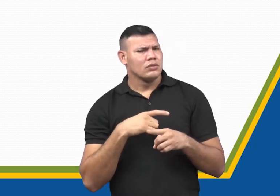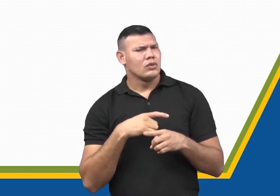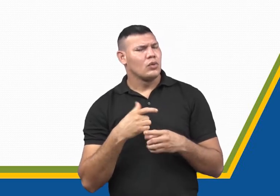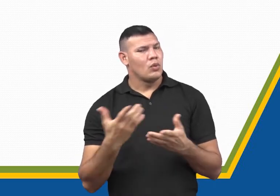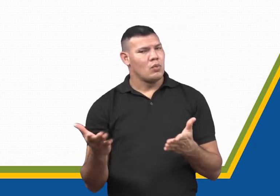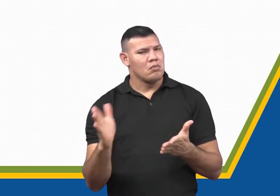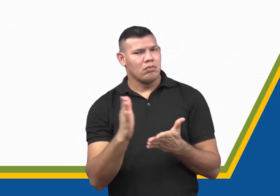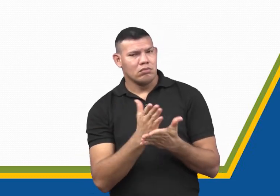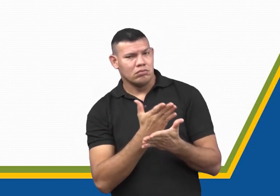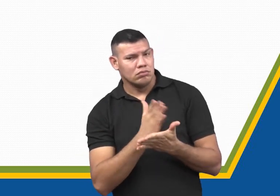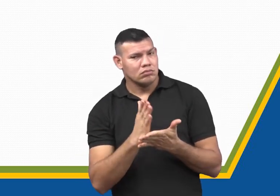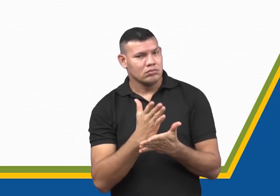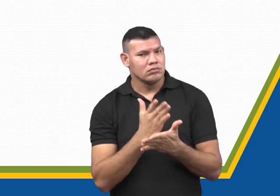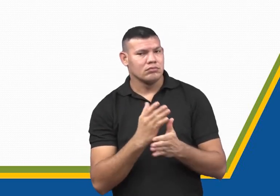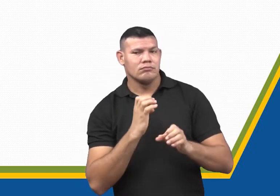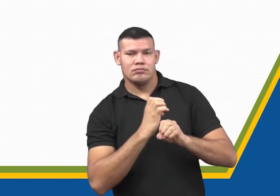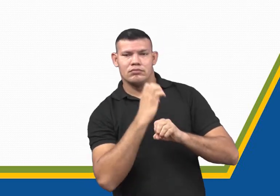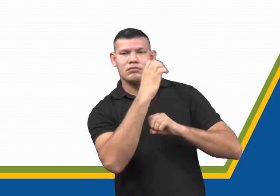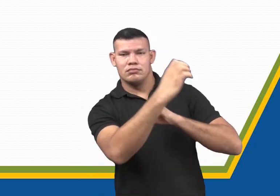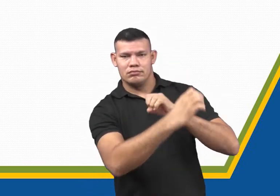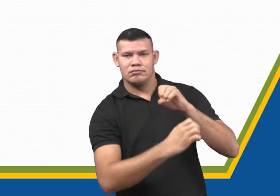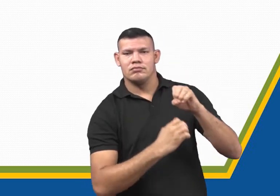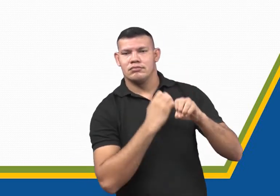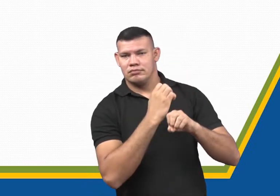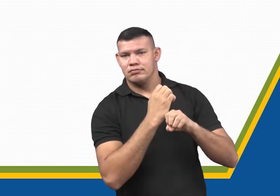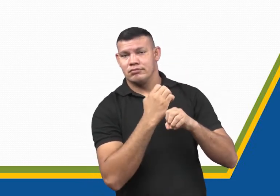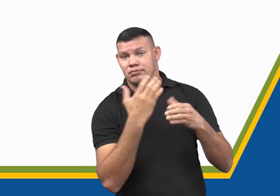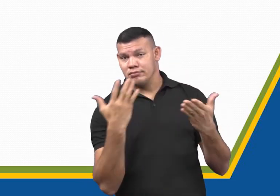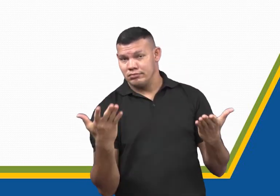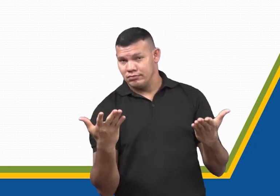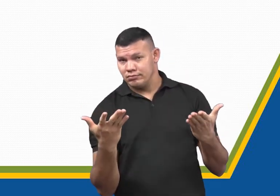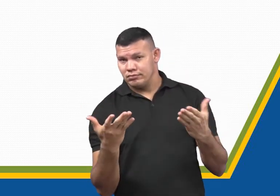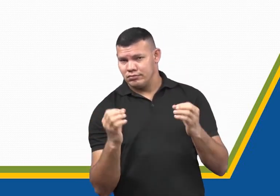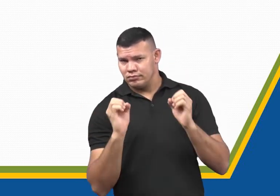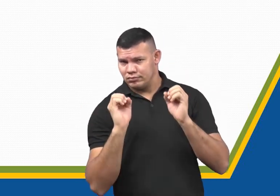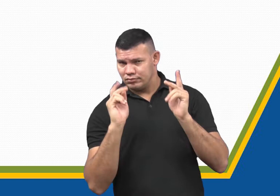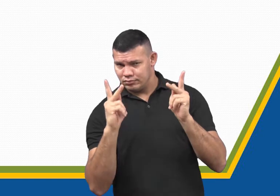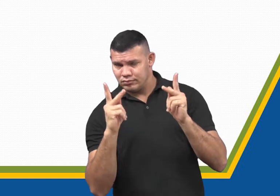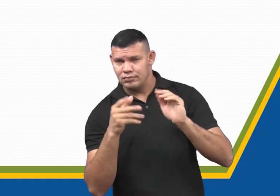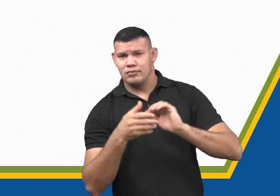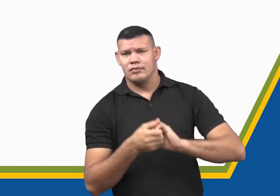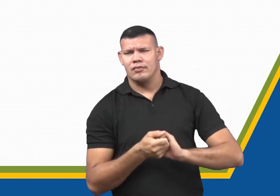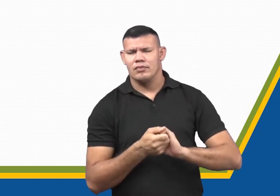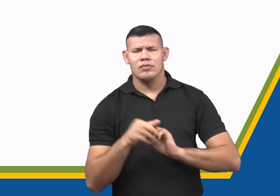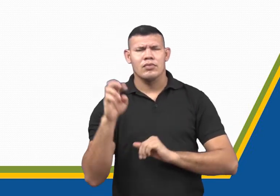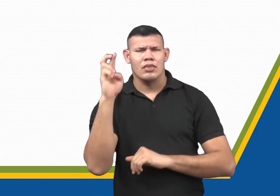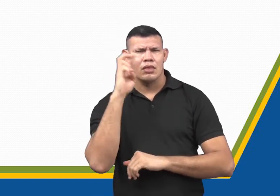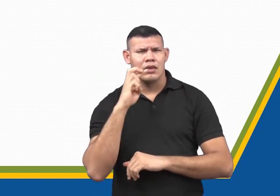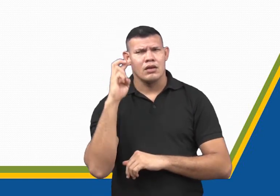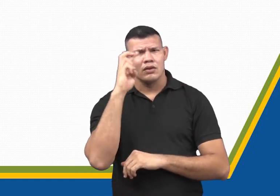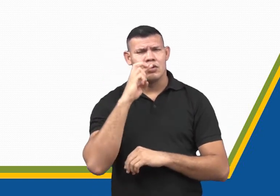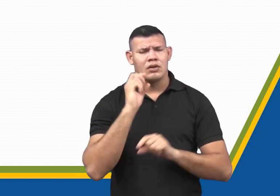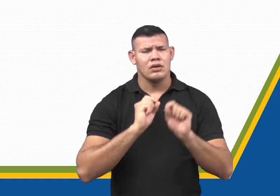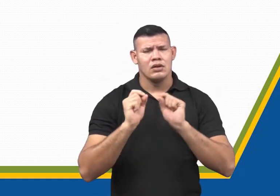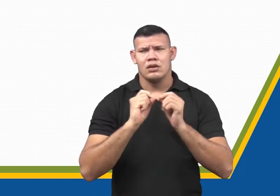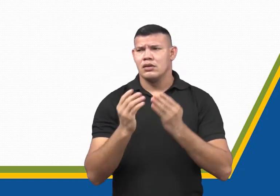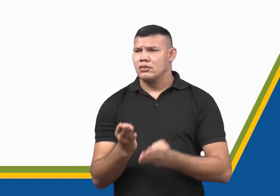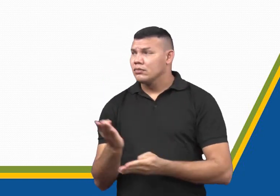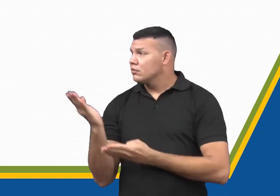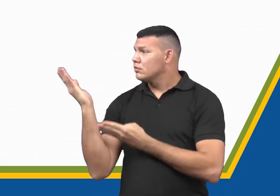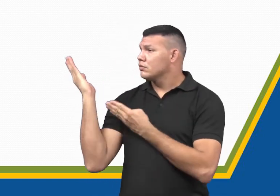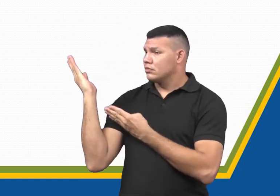ser suportados em cada uma. Como no exemplo ali naquele quadro. A gente observa, por exemplo, na camada K, que a